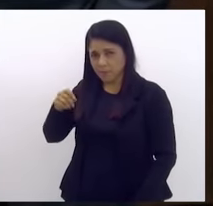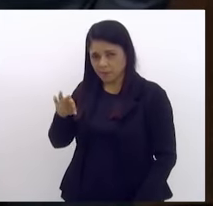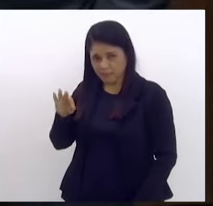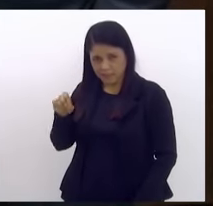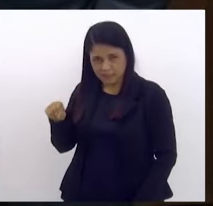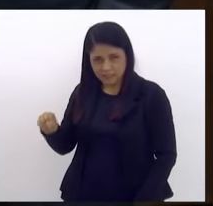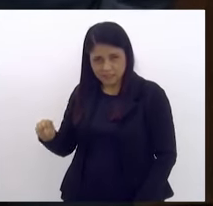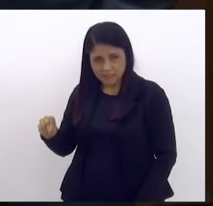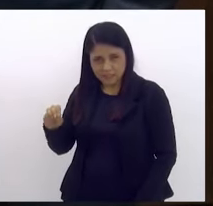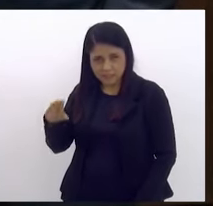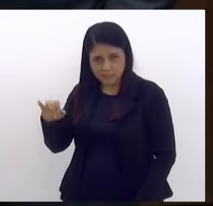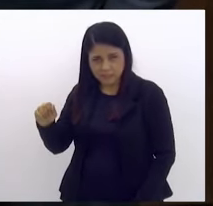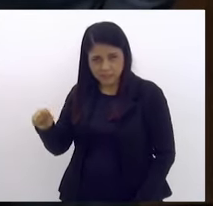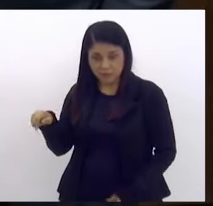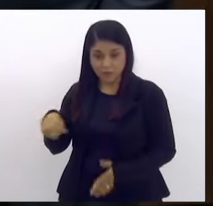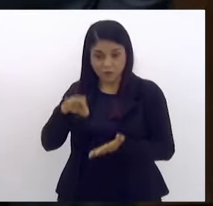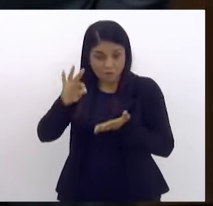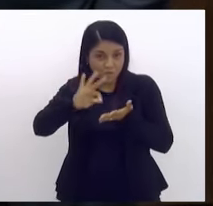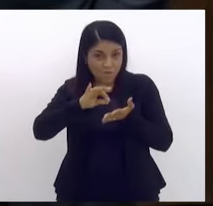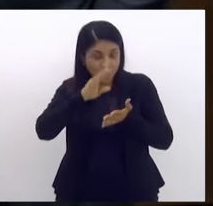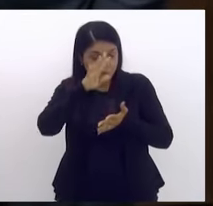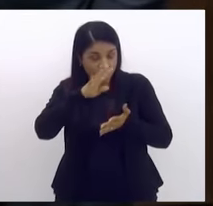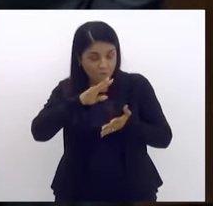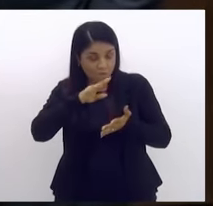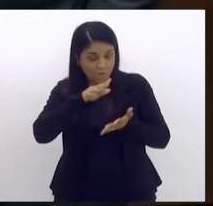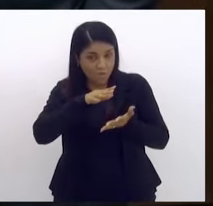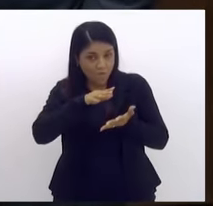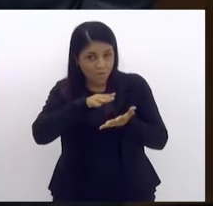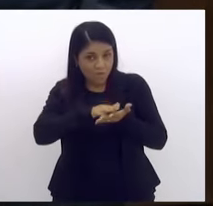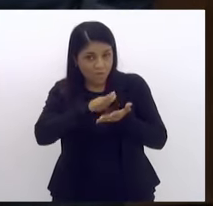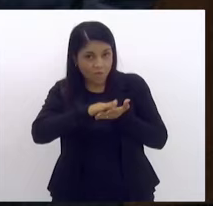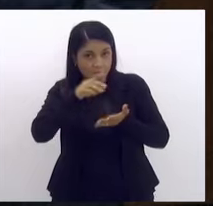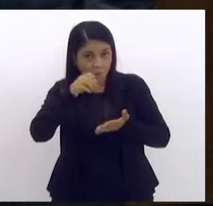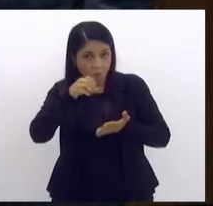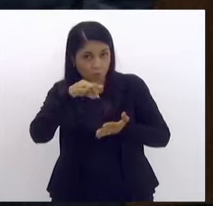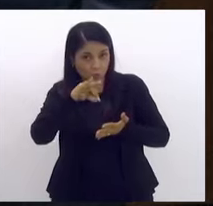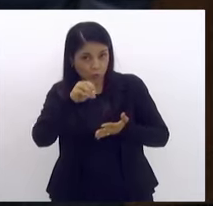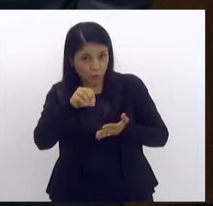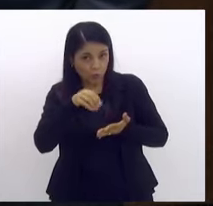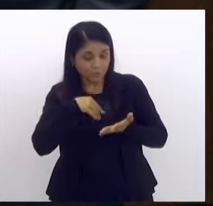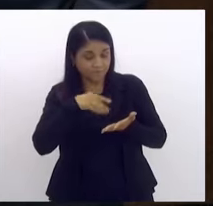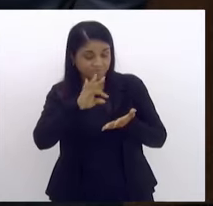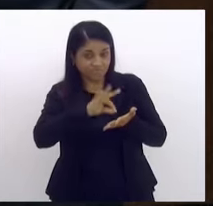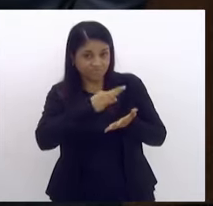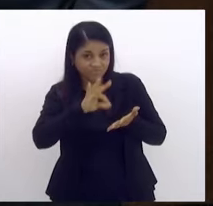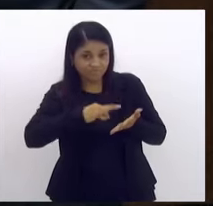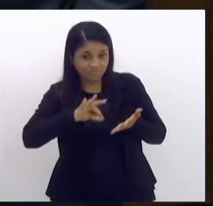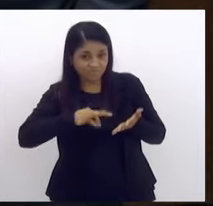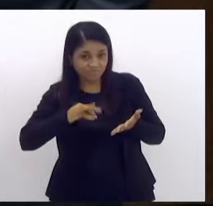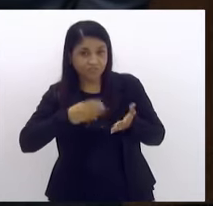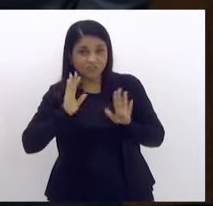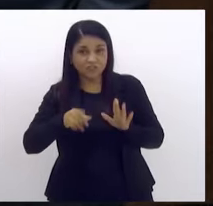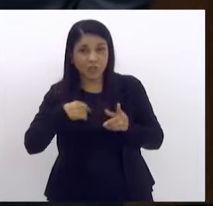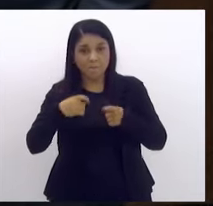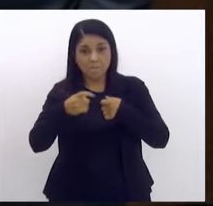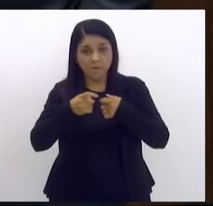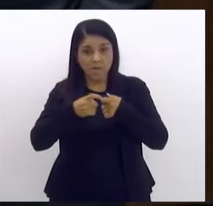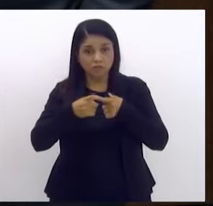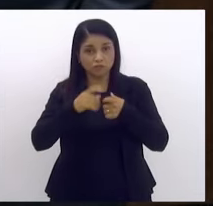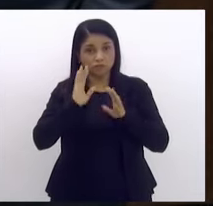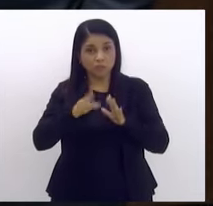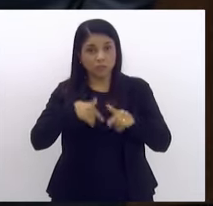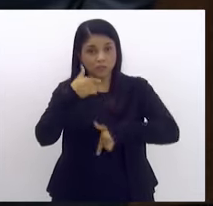ponto não estar assinadas pelos médicos, tinha gente que já tinha médico que já tinha trabalhado no futuro,